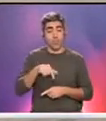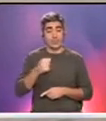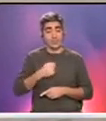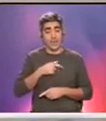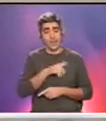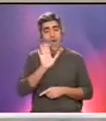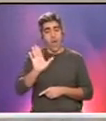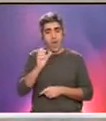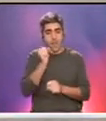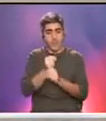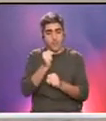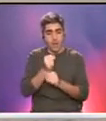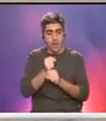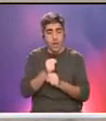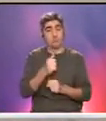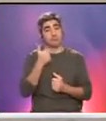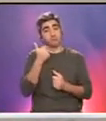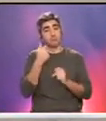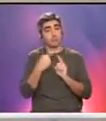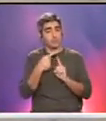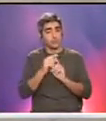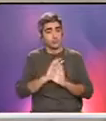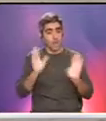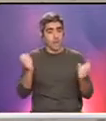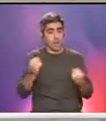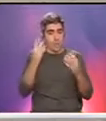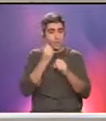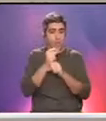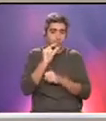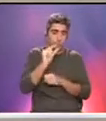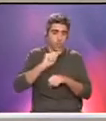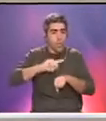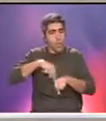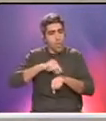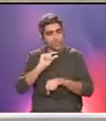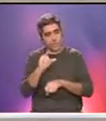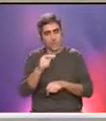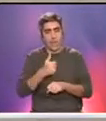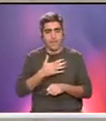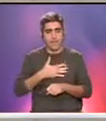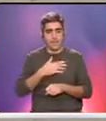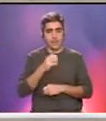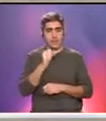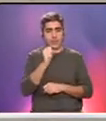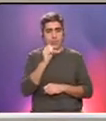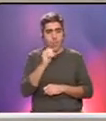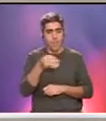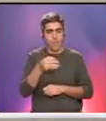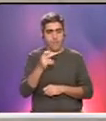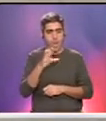estava a trabalhar. É uma boa notícia, pelo menos já faz umas horas aqui na Gopaca. E estamos a falar de uma empresa de cartão,